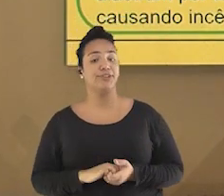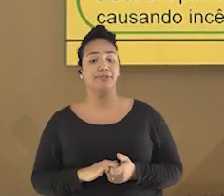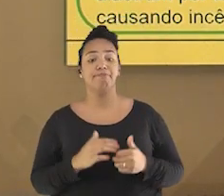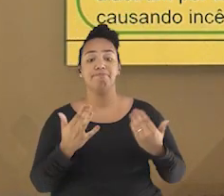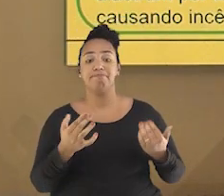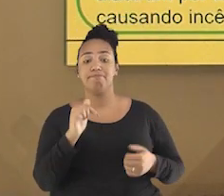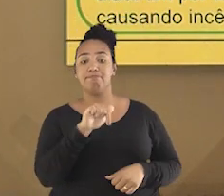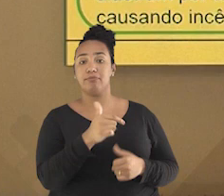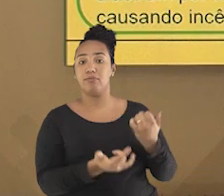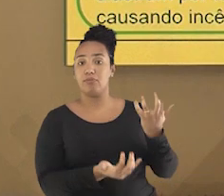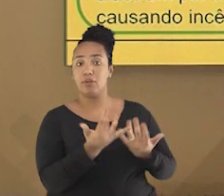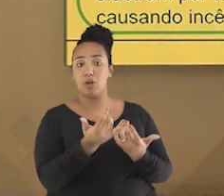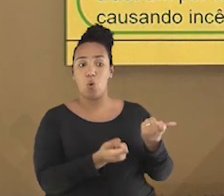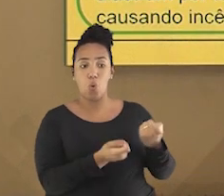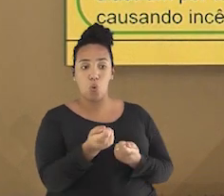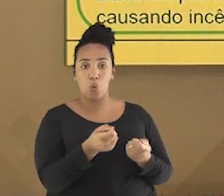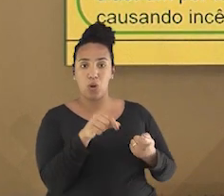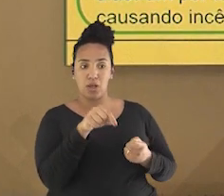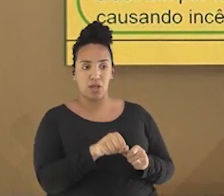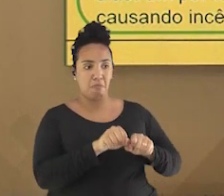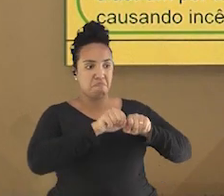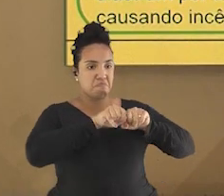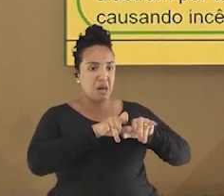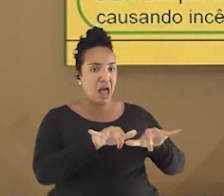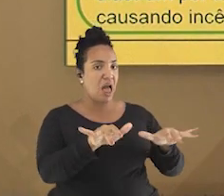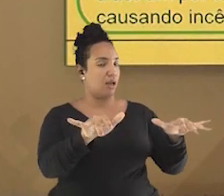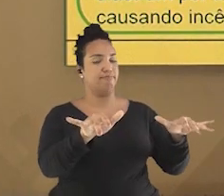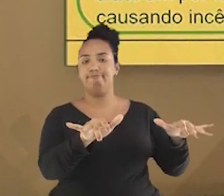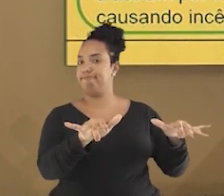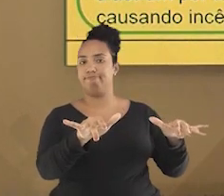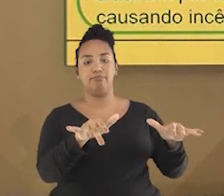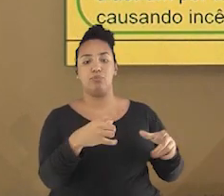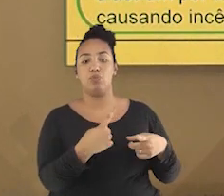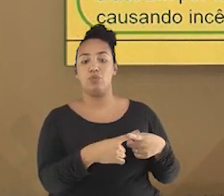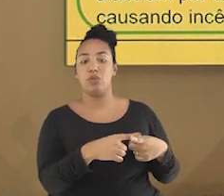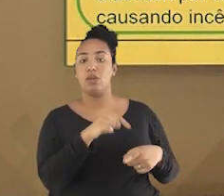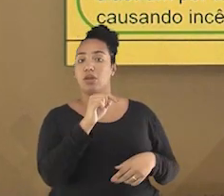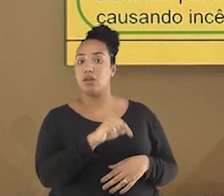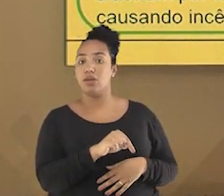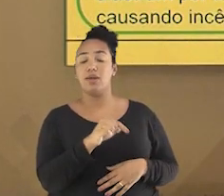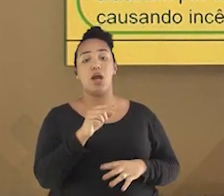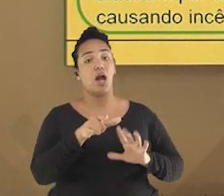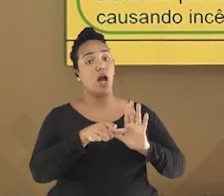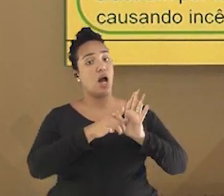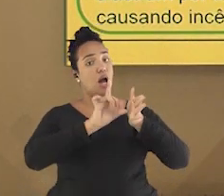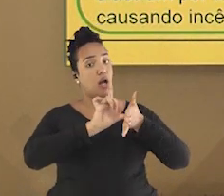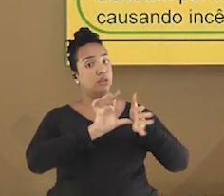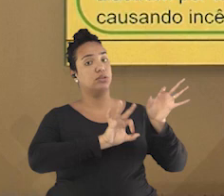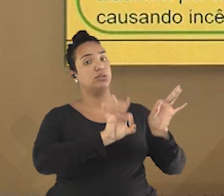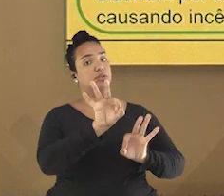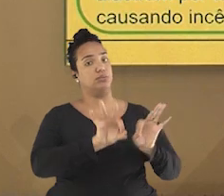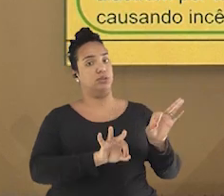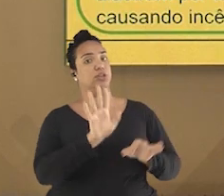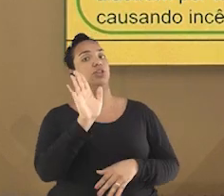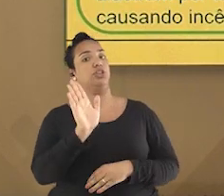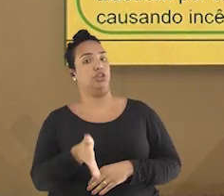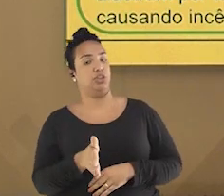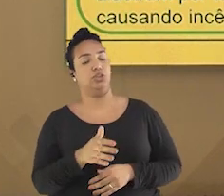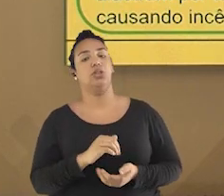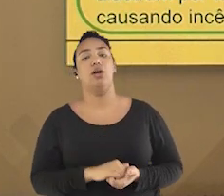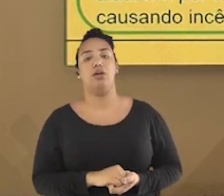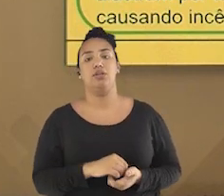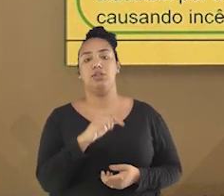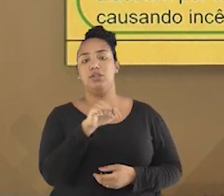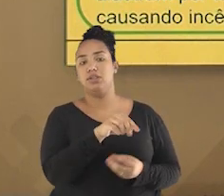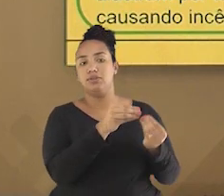se espalha por toda a vegetação e solo. Elas são feitas de maneira pensada e que não prejudiquem